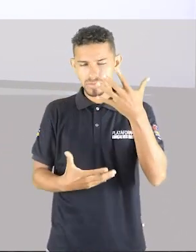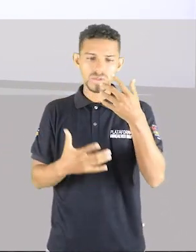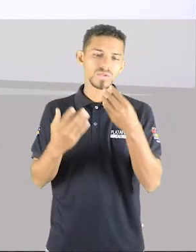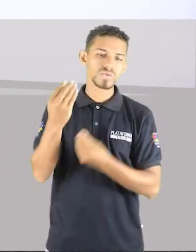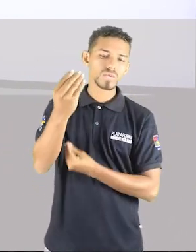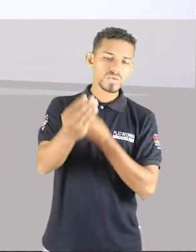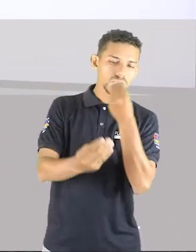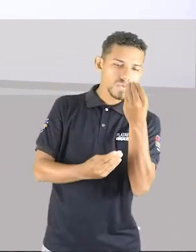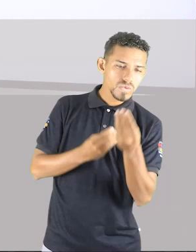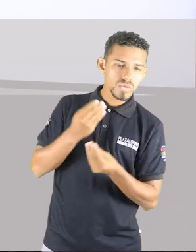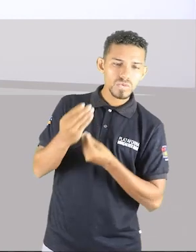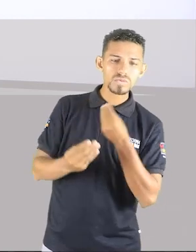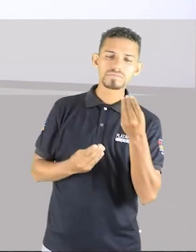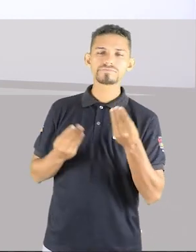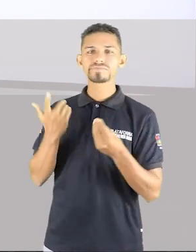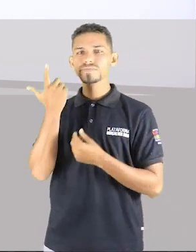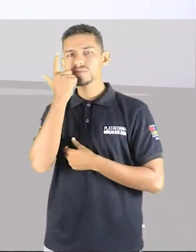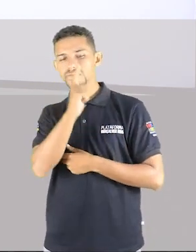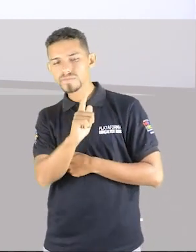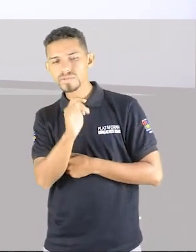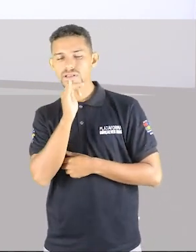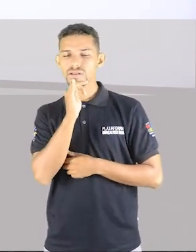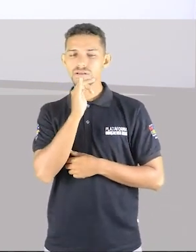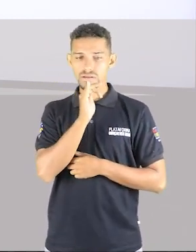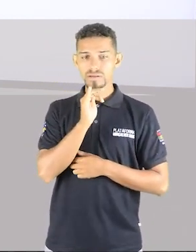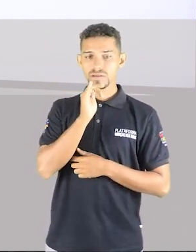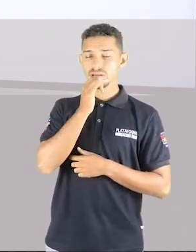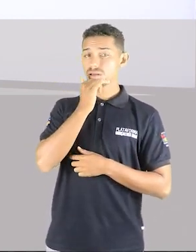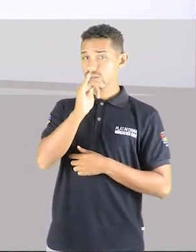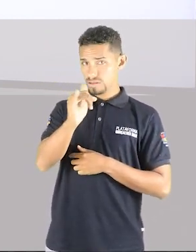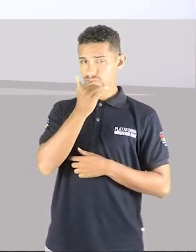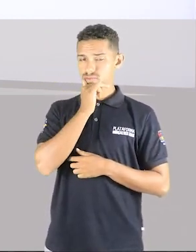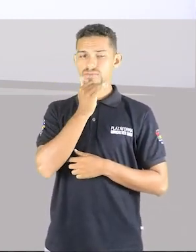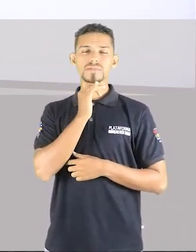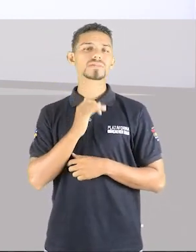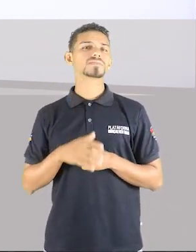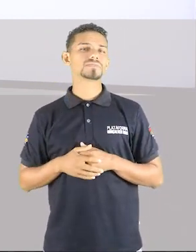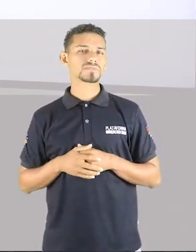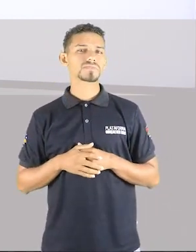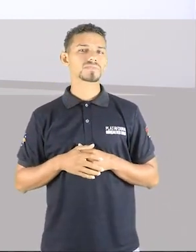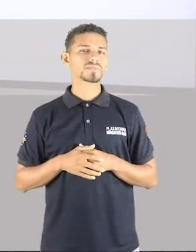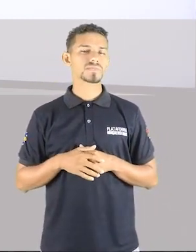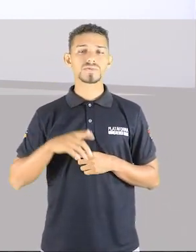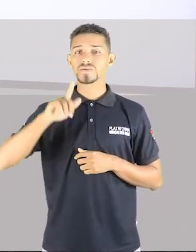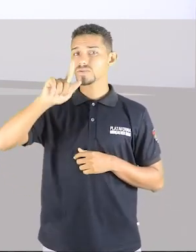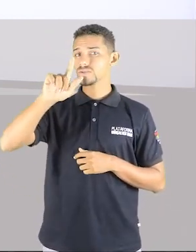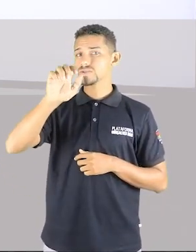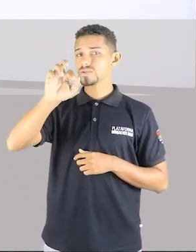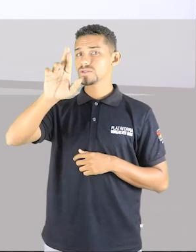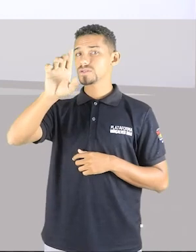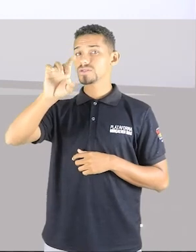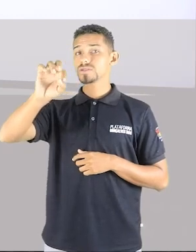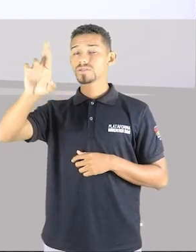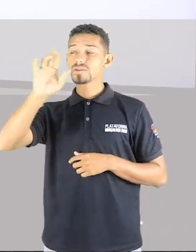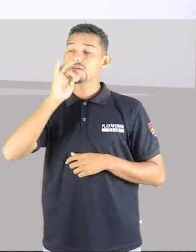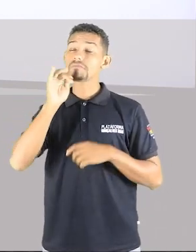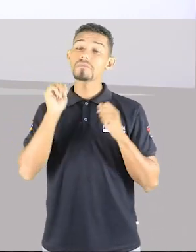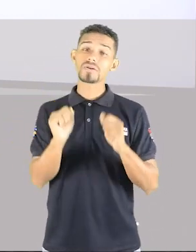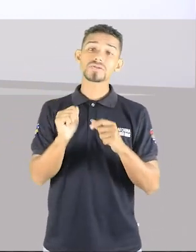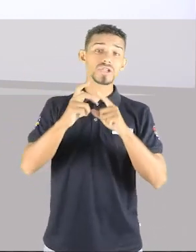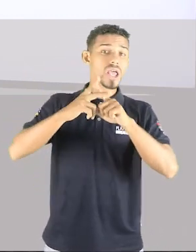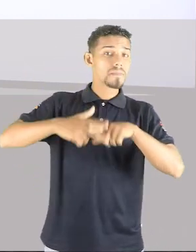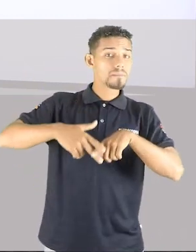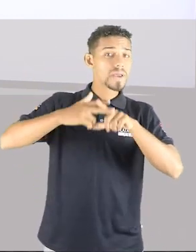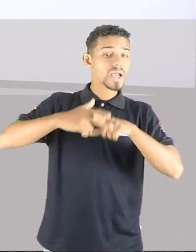pela forma de energia que eles transformam em energia elétrica por exemplo um gerador elétrico ele pode ser chamado de mecânico